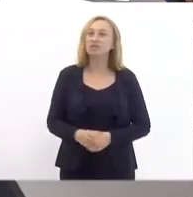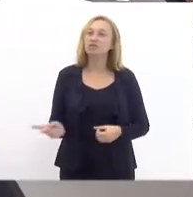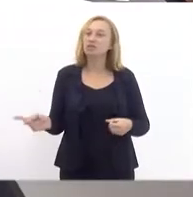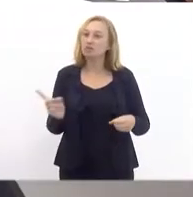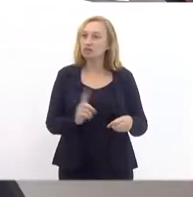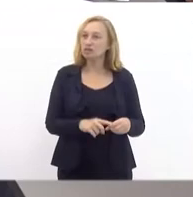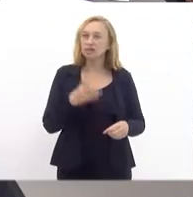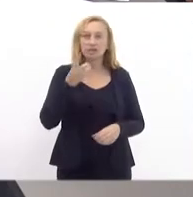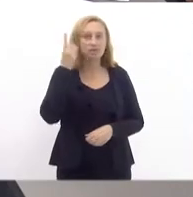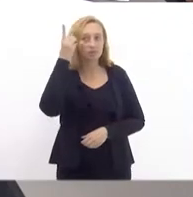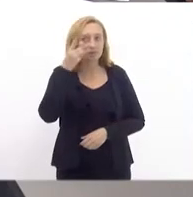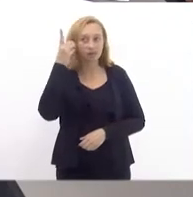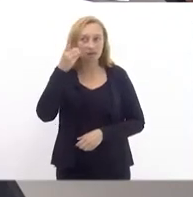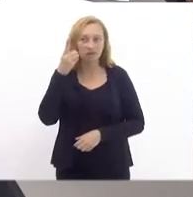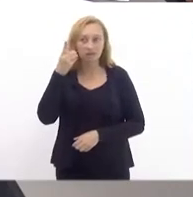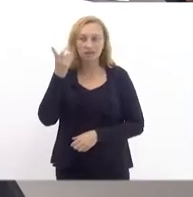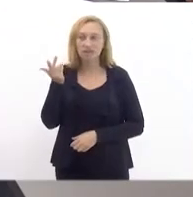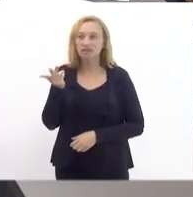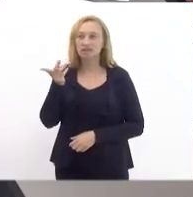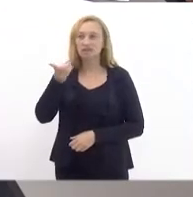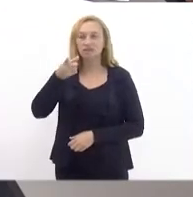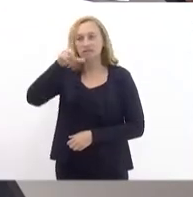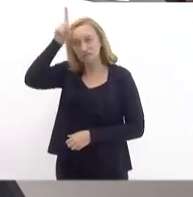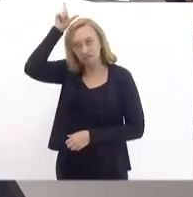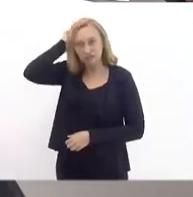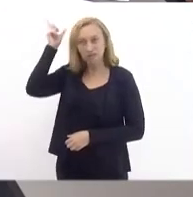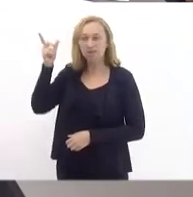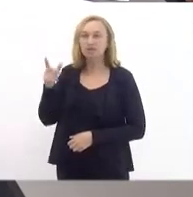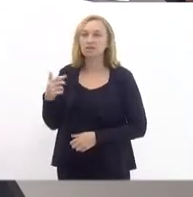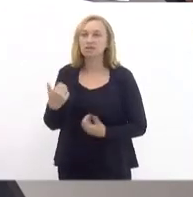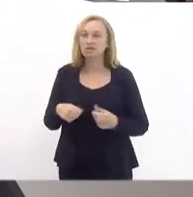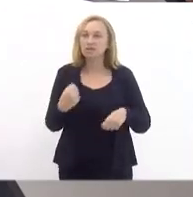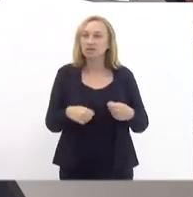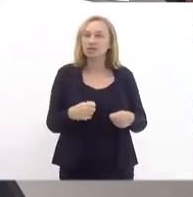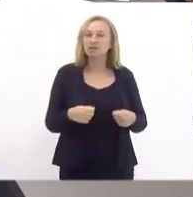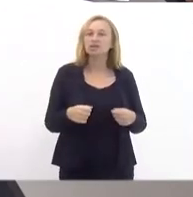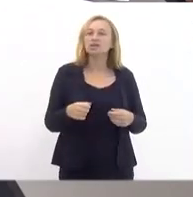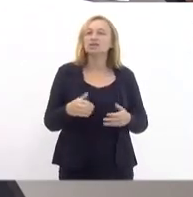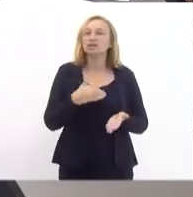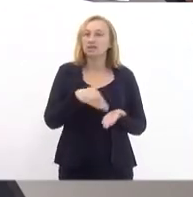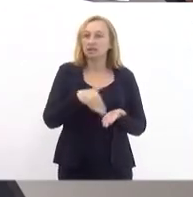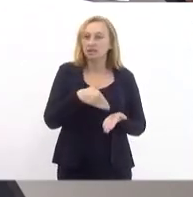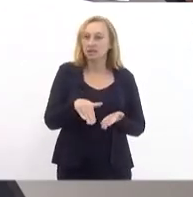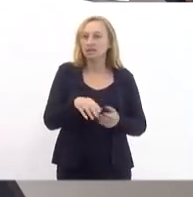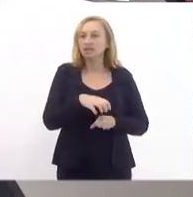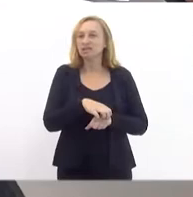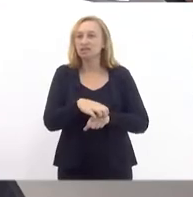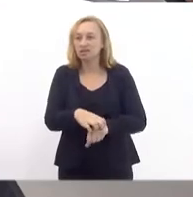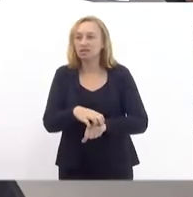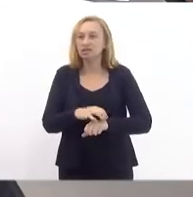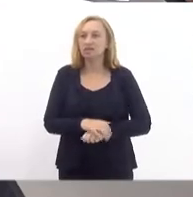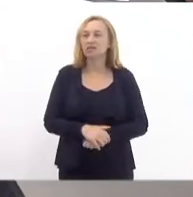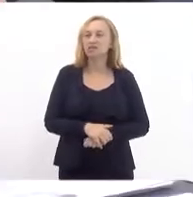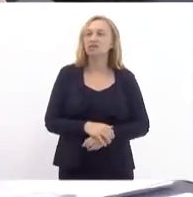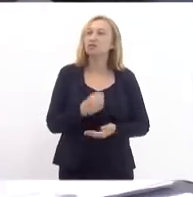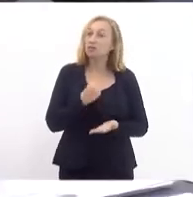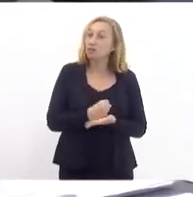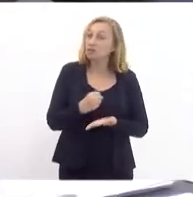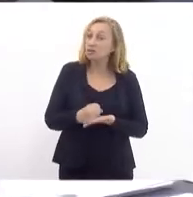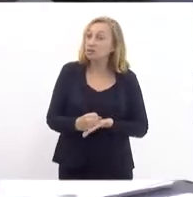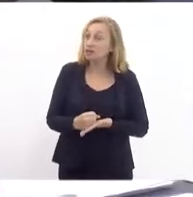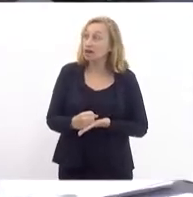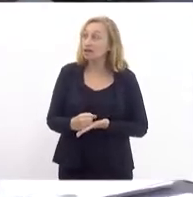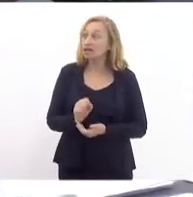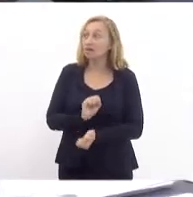palavra ao senhor, à Vossa Excelência, que eu acho que tem que estar aqui o secretário de Transporte. Nós temos que ter o contrato, que ainda não chegou,